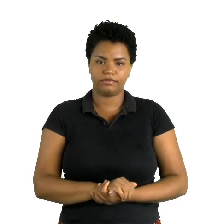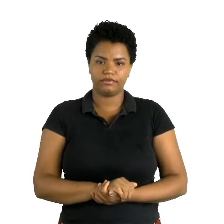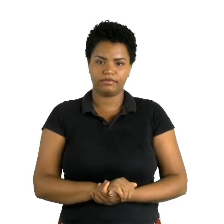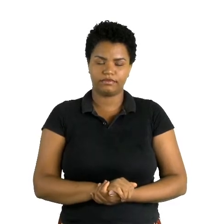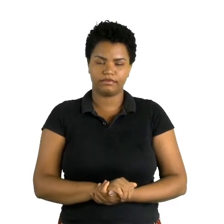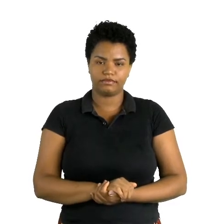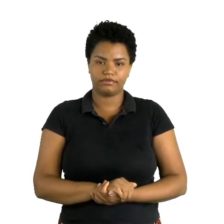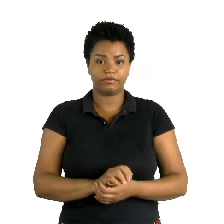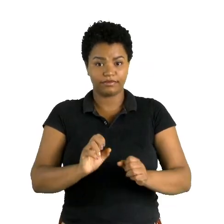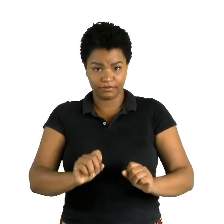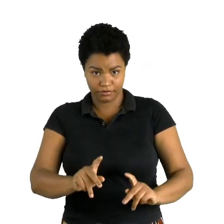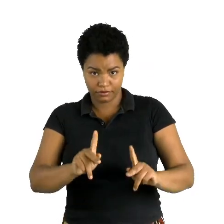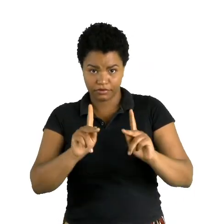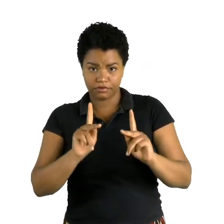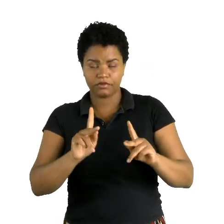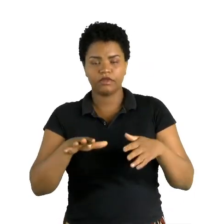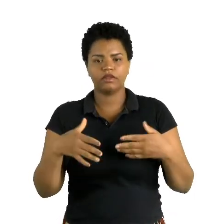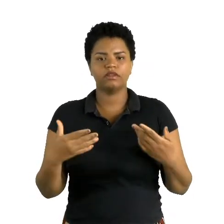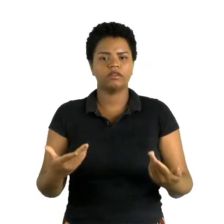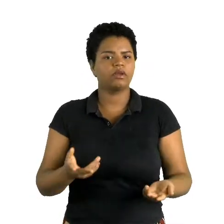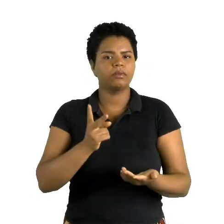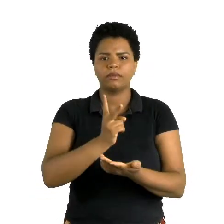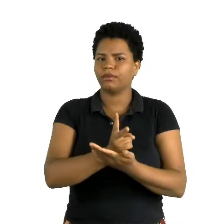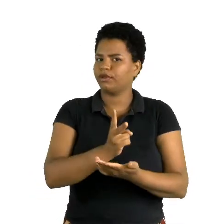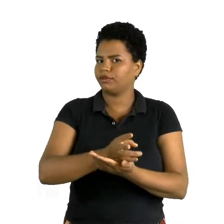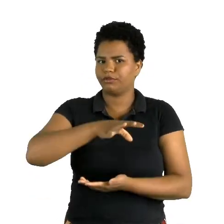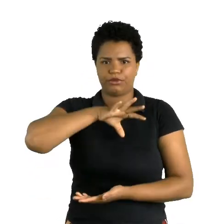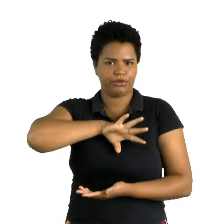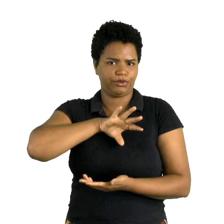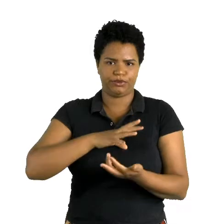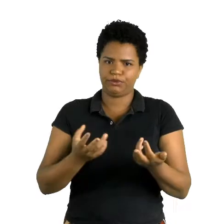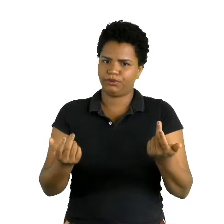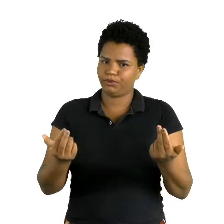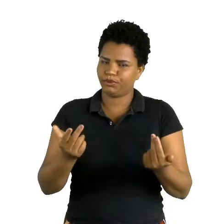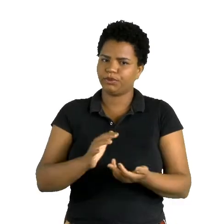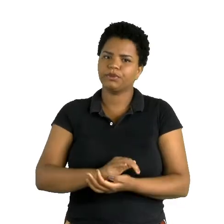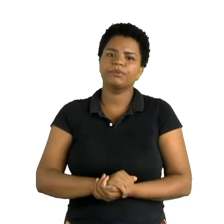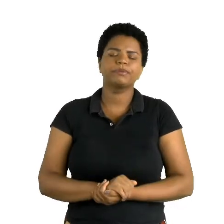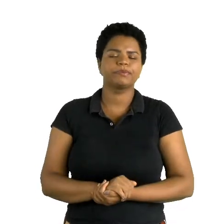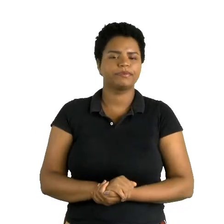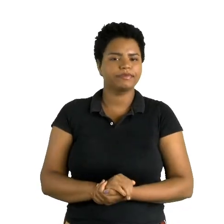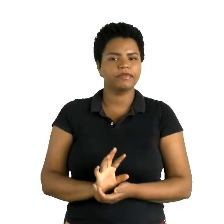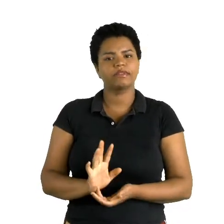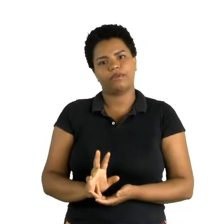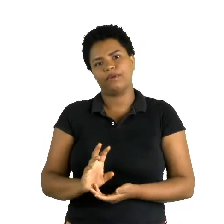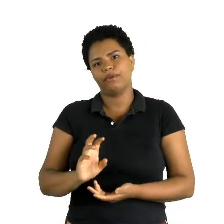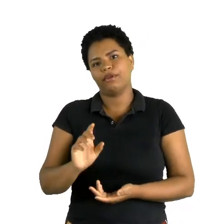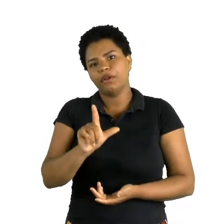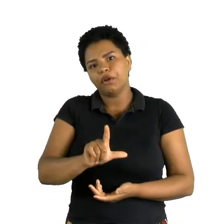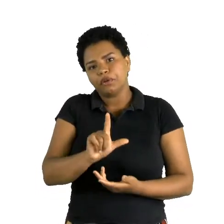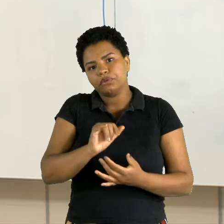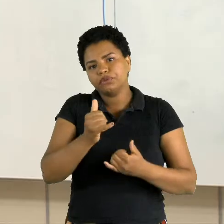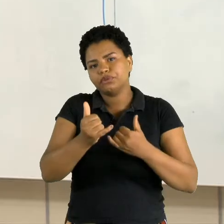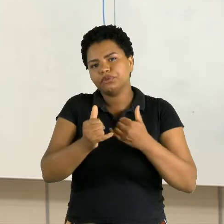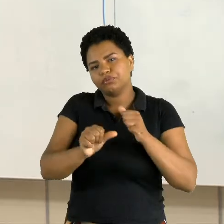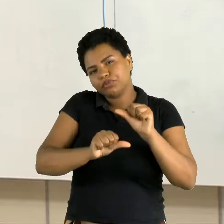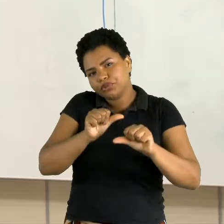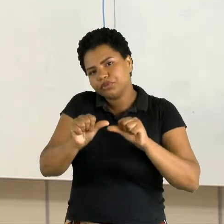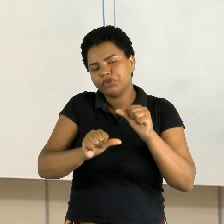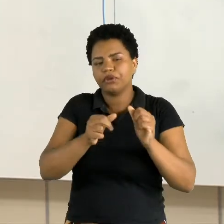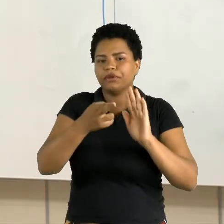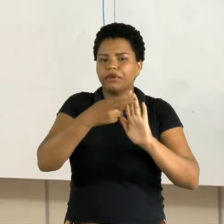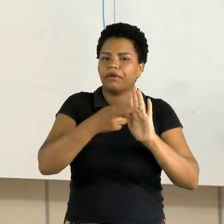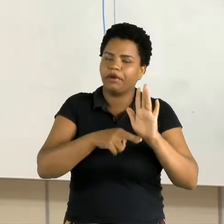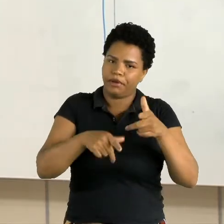superiority, ok? Então, da mesma maneira da língua portuguesa, obviamente mudando aqui as regrinhas